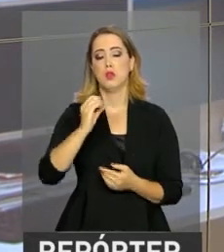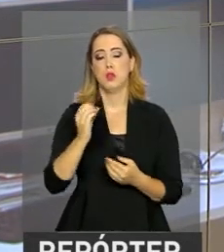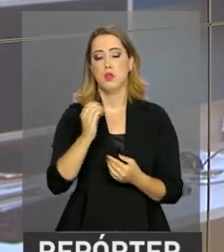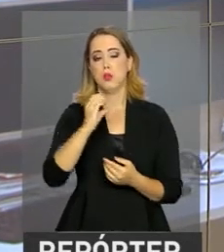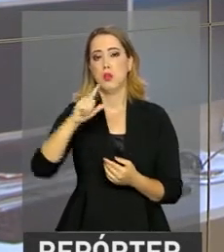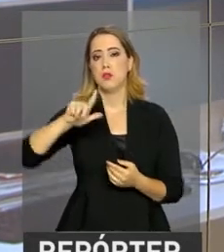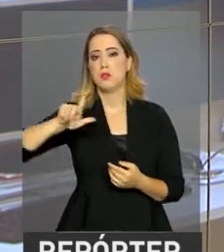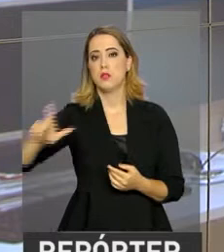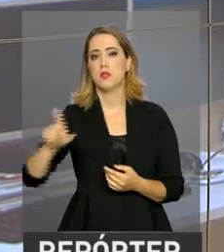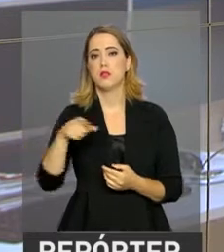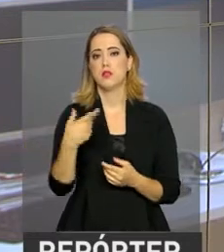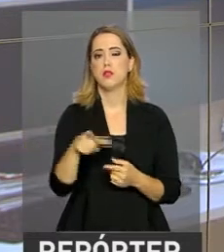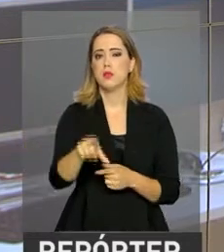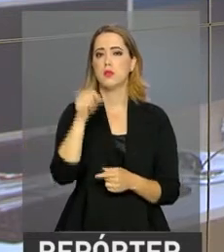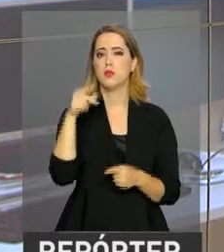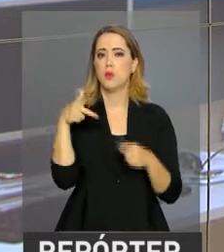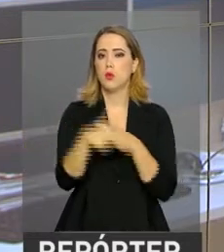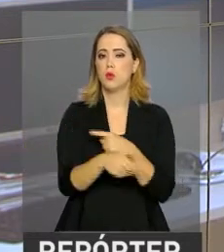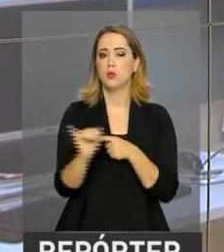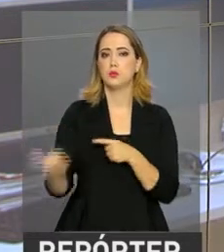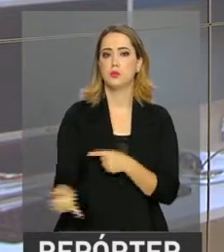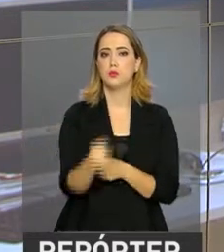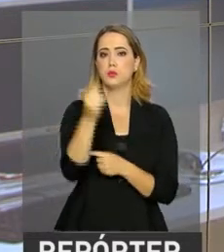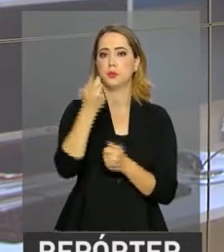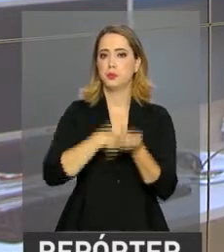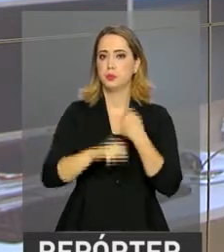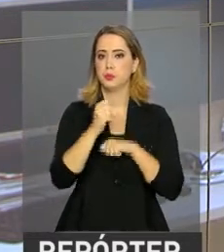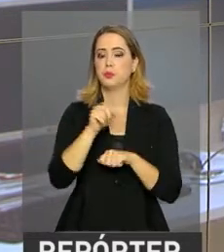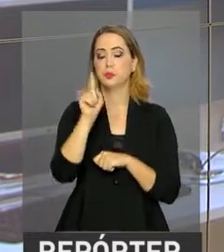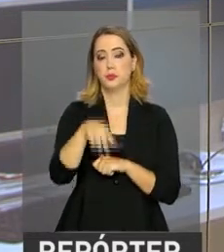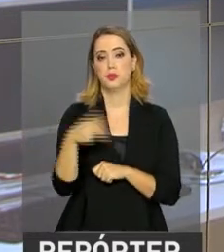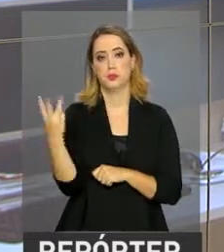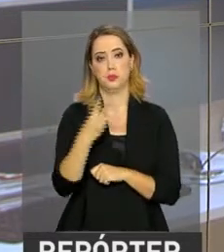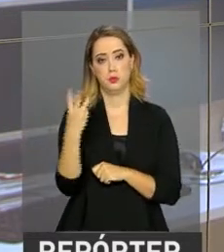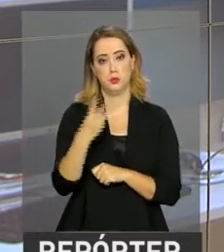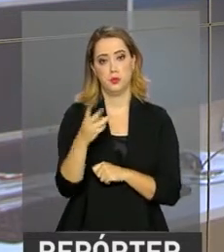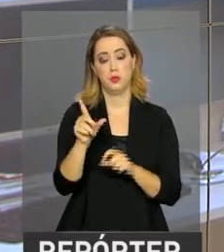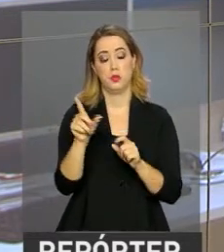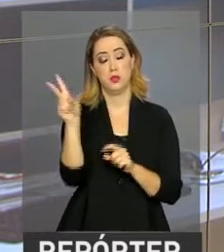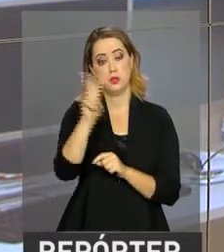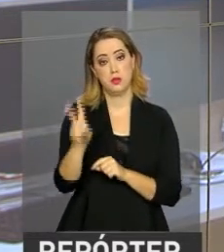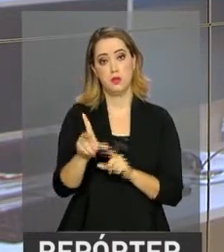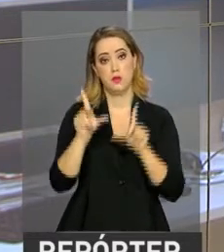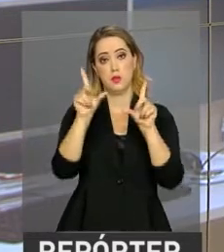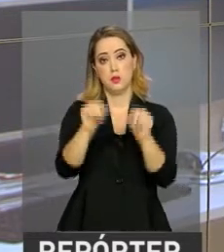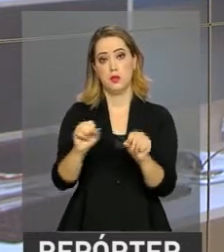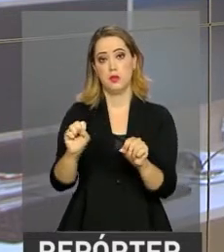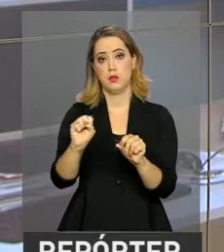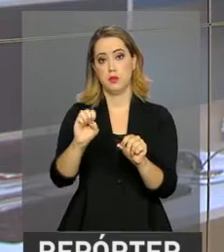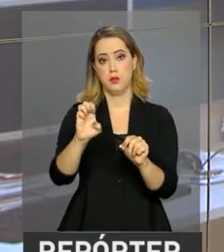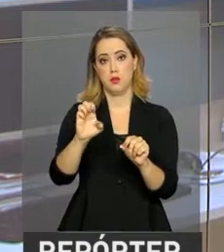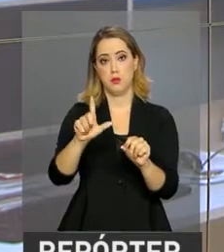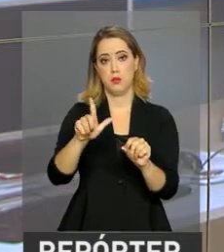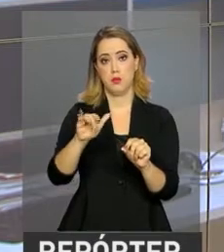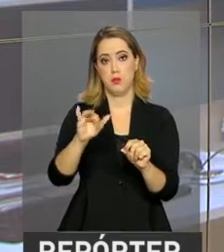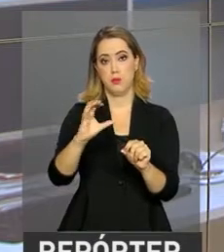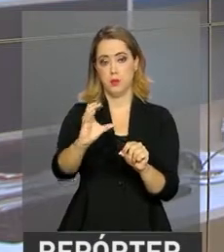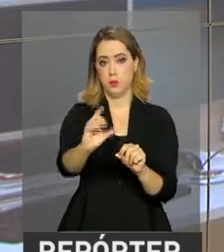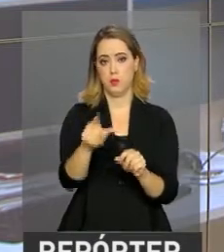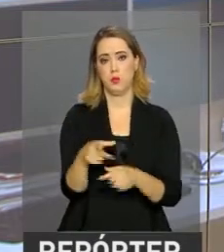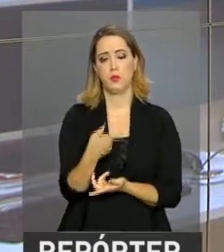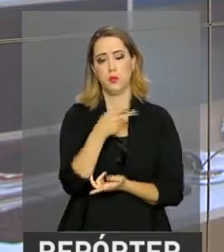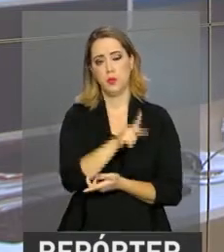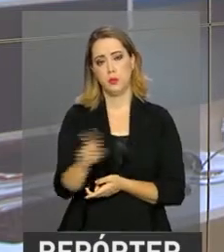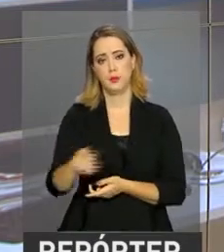ainda mais os juros da economia. É a terceira redução seguida na taxa Selic. E o presidente Michel Temer comentou a